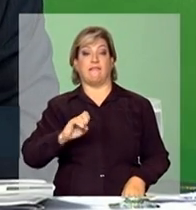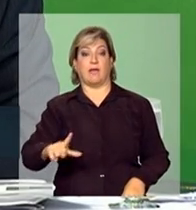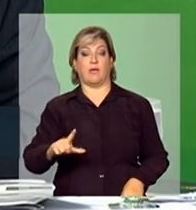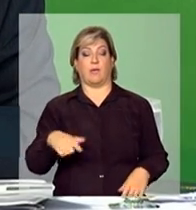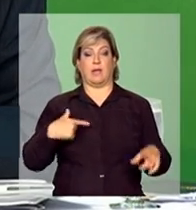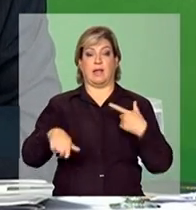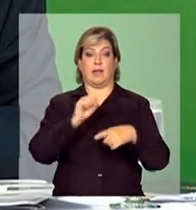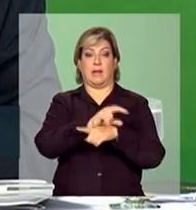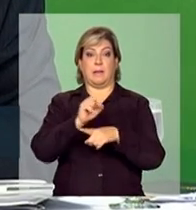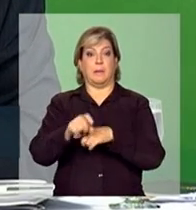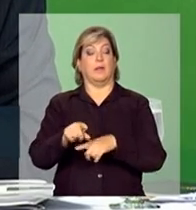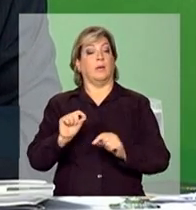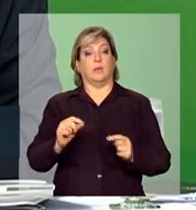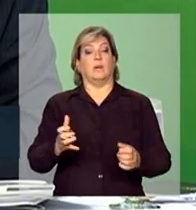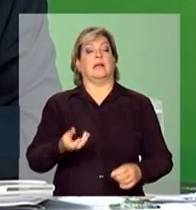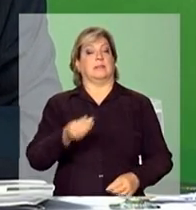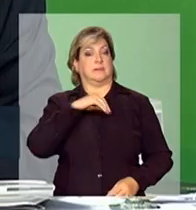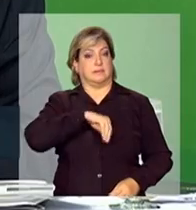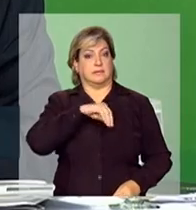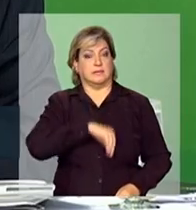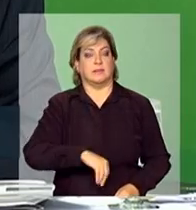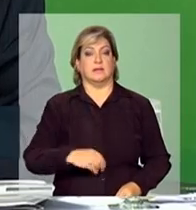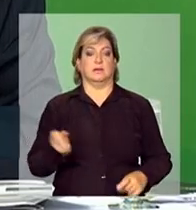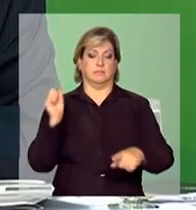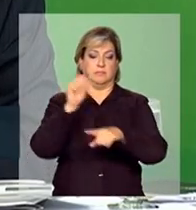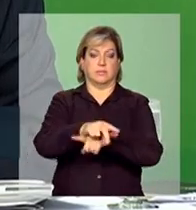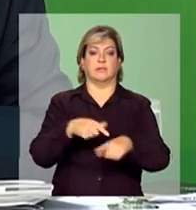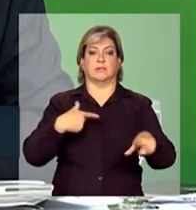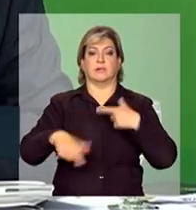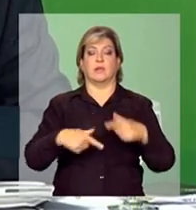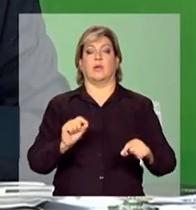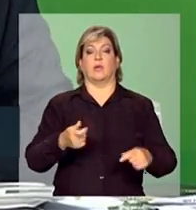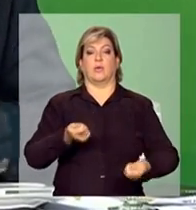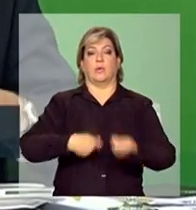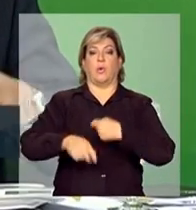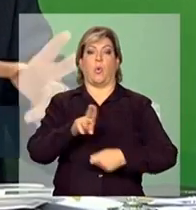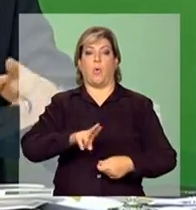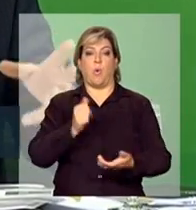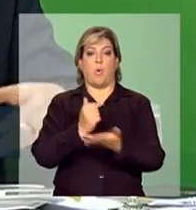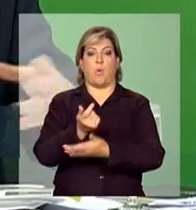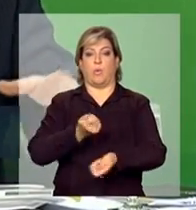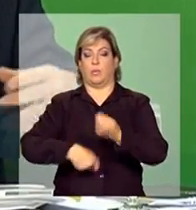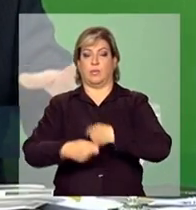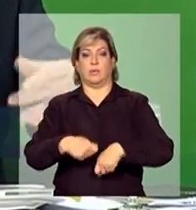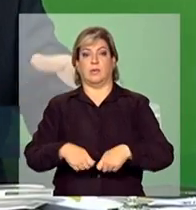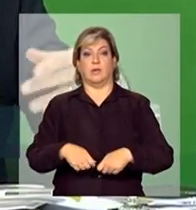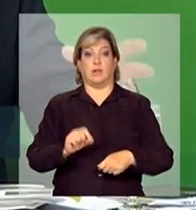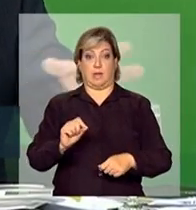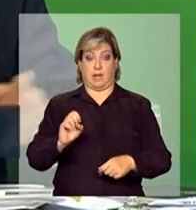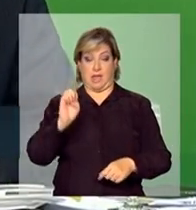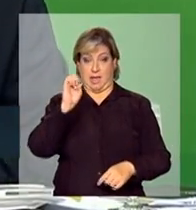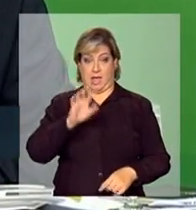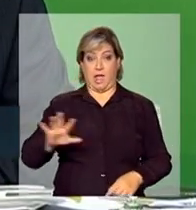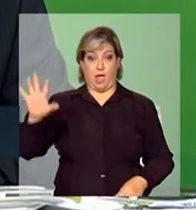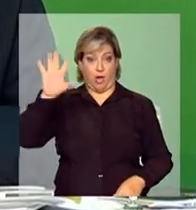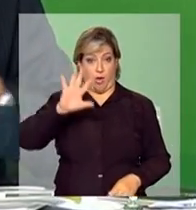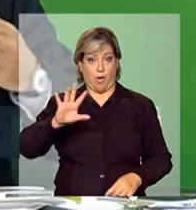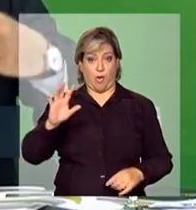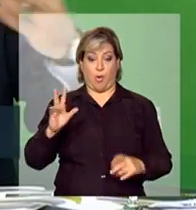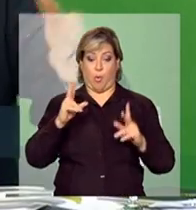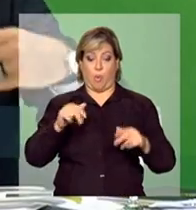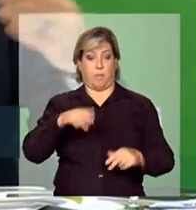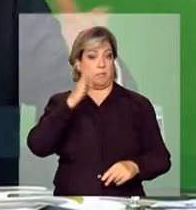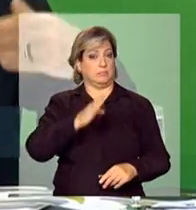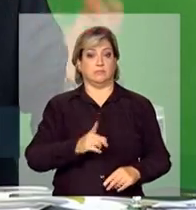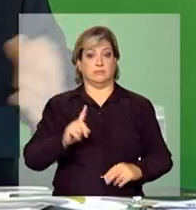significa renda que significa inserção no mercado consumidor que é incomparável com os países da Europa e inclusive com